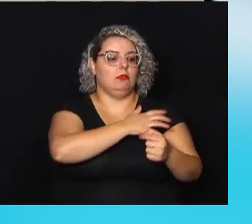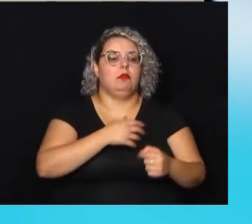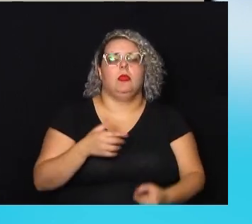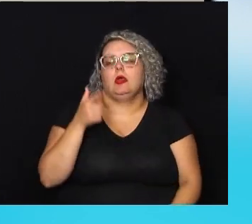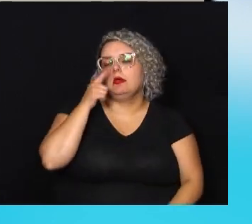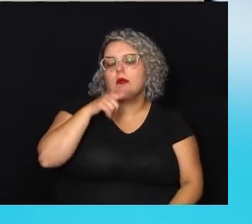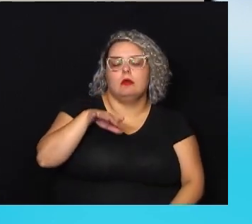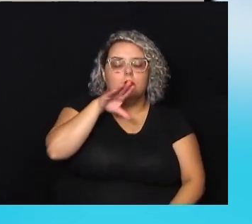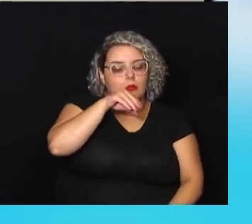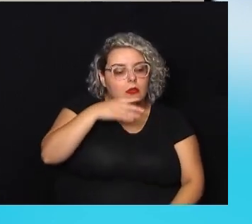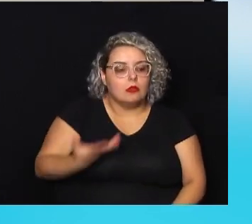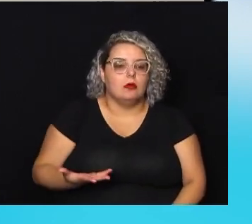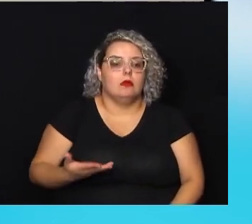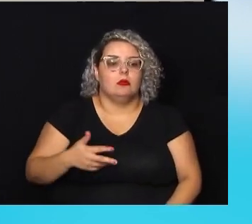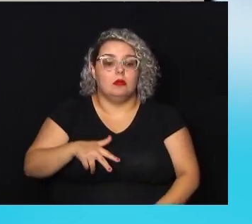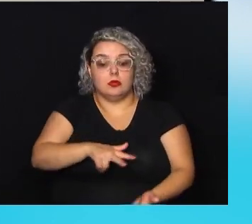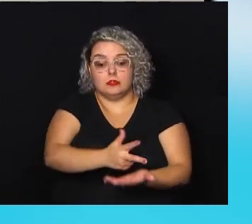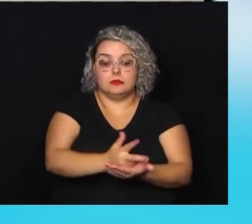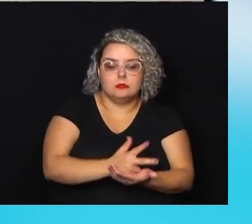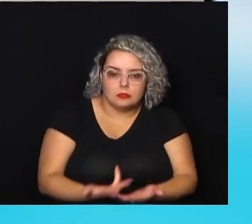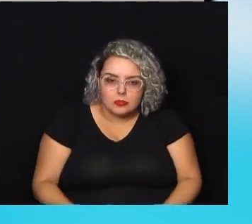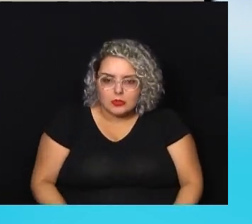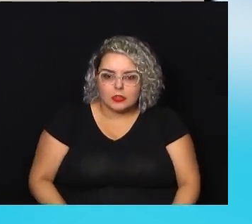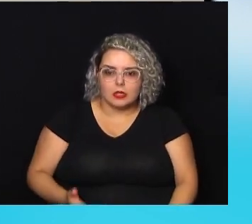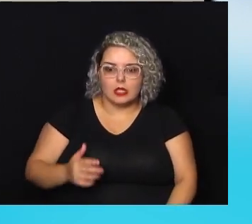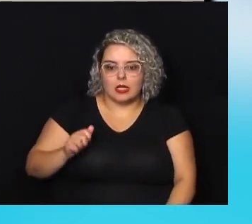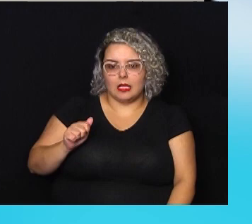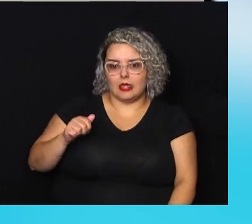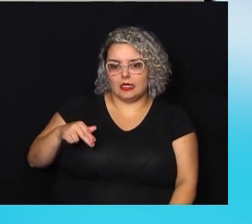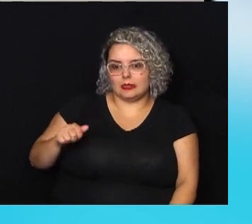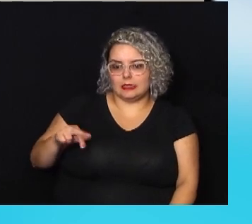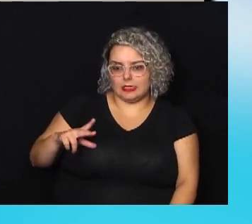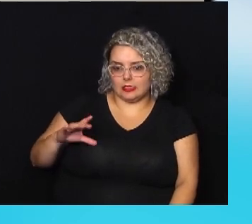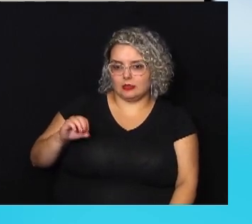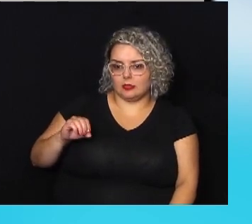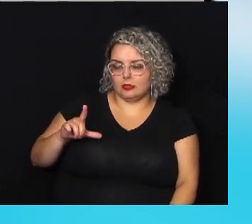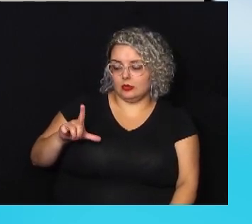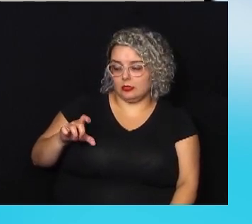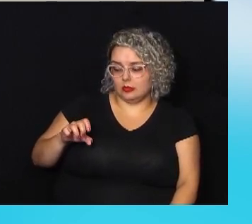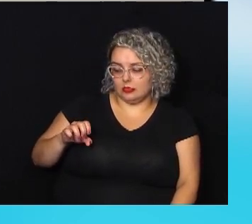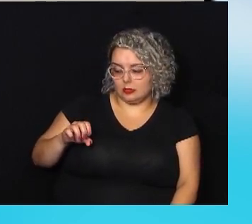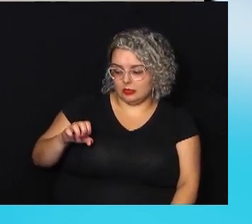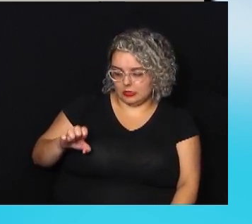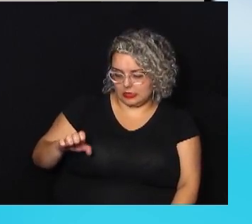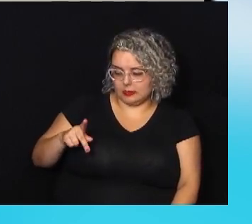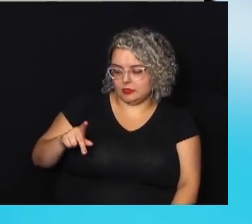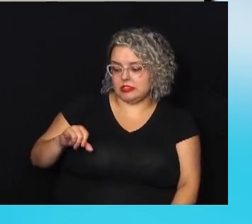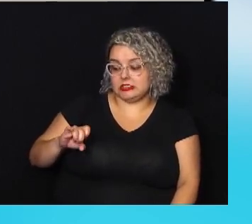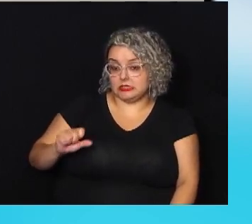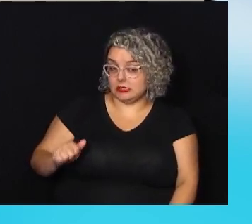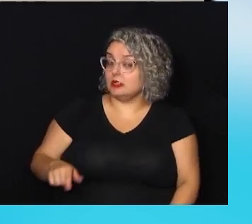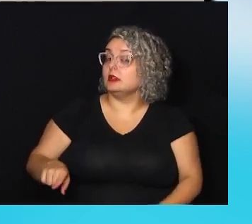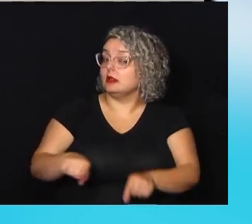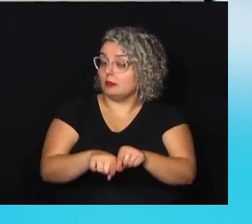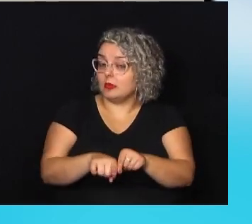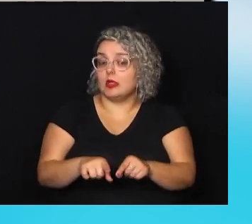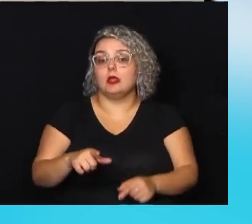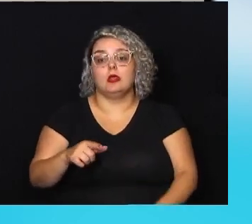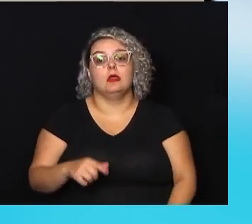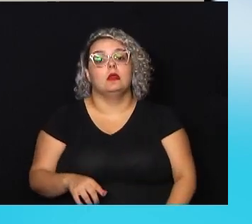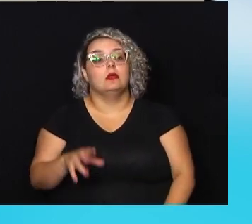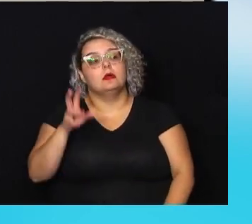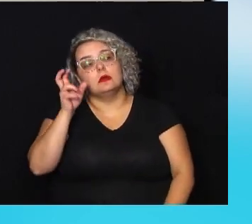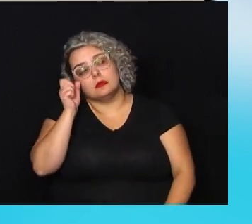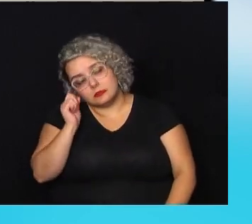tem o tônus muscular para conseguir falar, para conseguir se movimentar, por exemplo. Então, a narcolepsia é uma doença que também causa